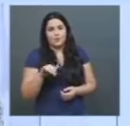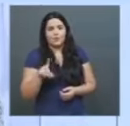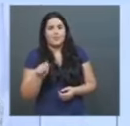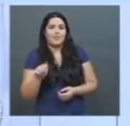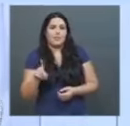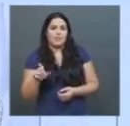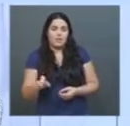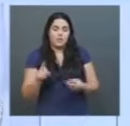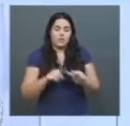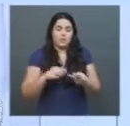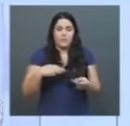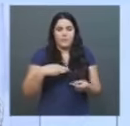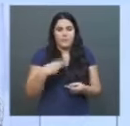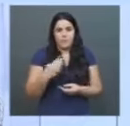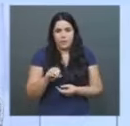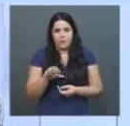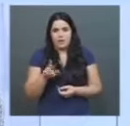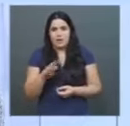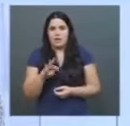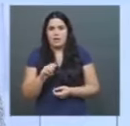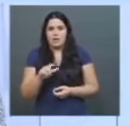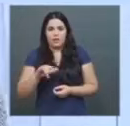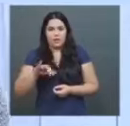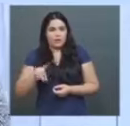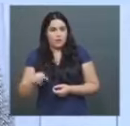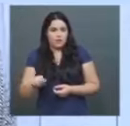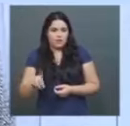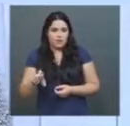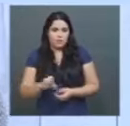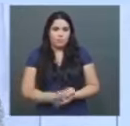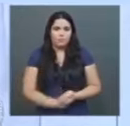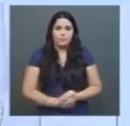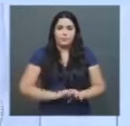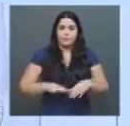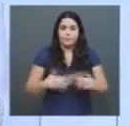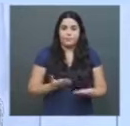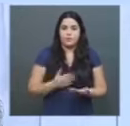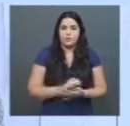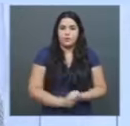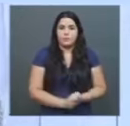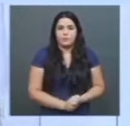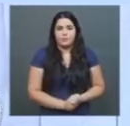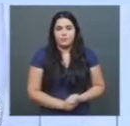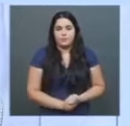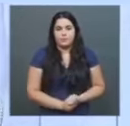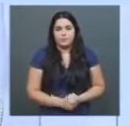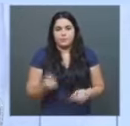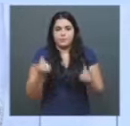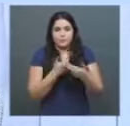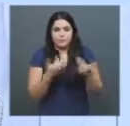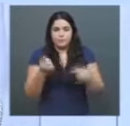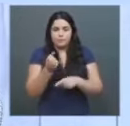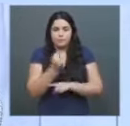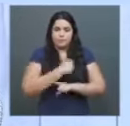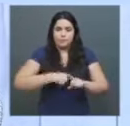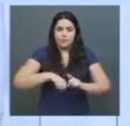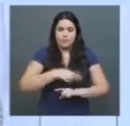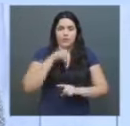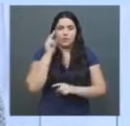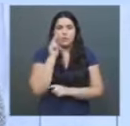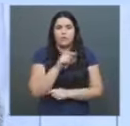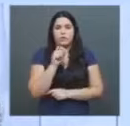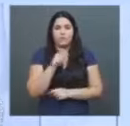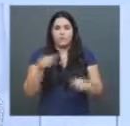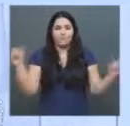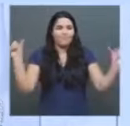né, aumenta uma causa infecciosa. As ações sociais, que em vistas aí da